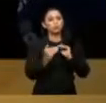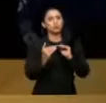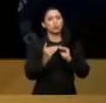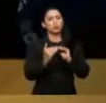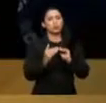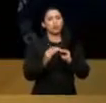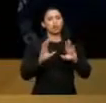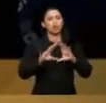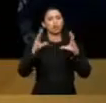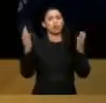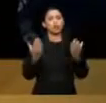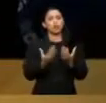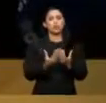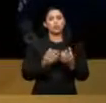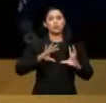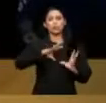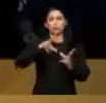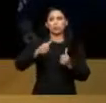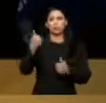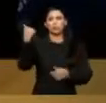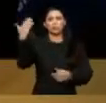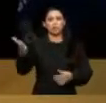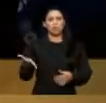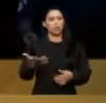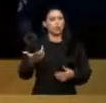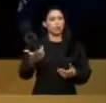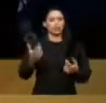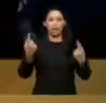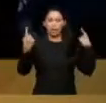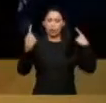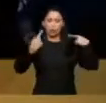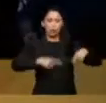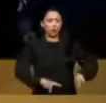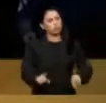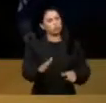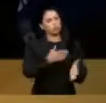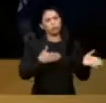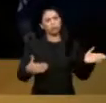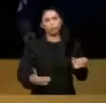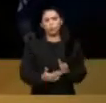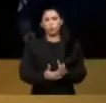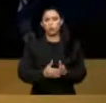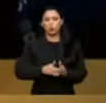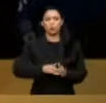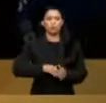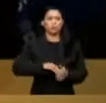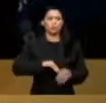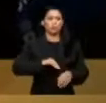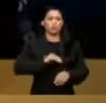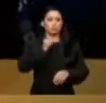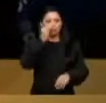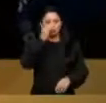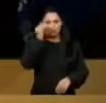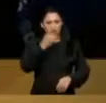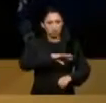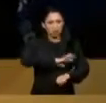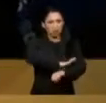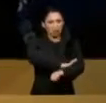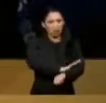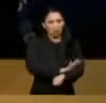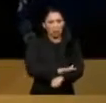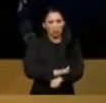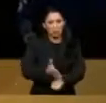sobre a eliminação de todas as formas de discriminação racial e que proclama, entre aspas,